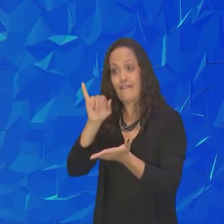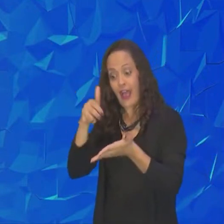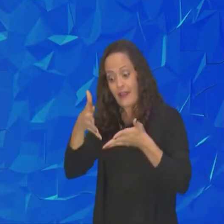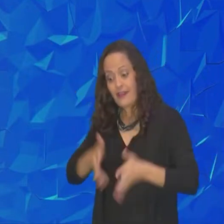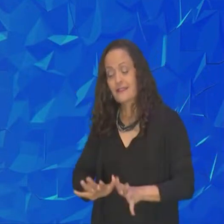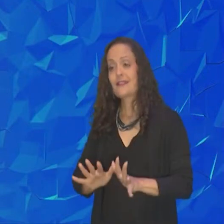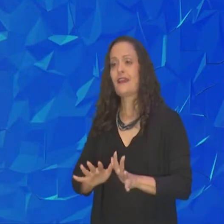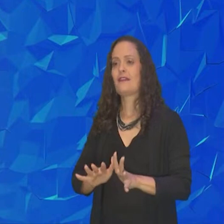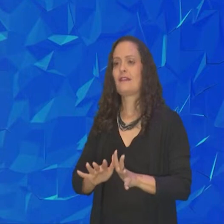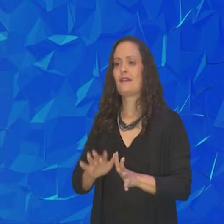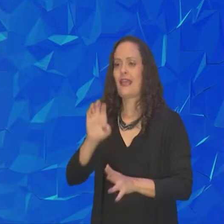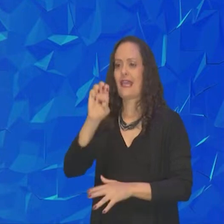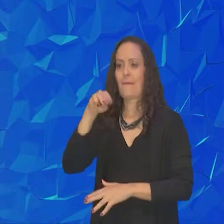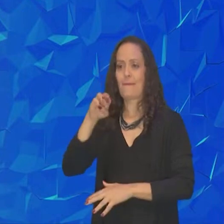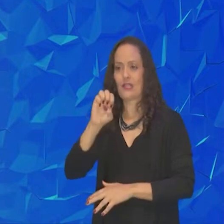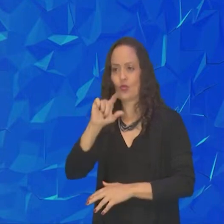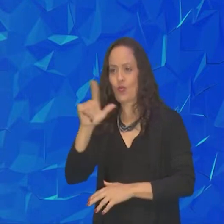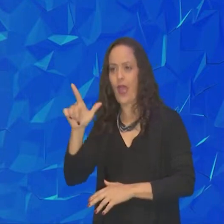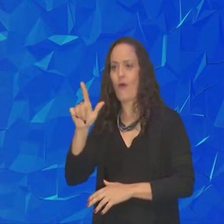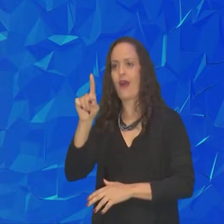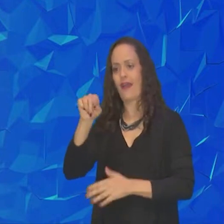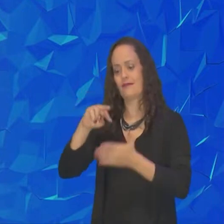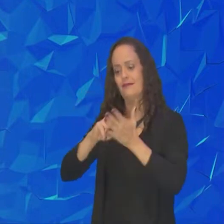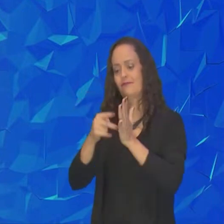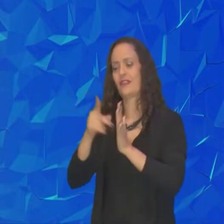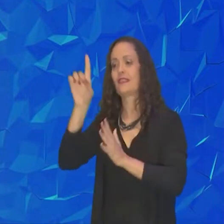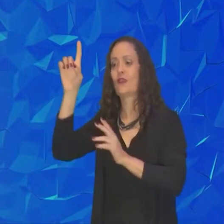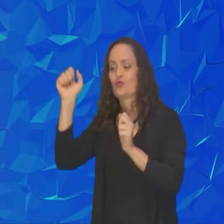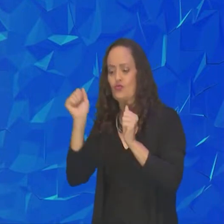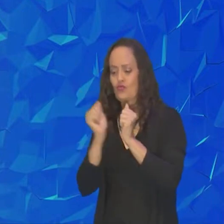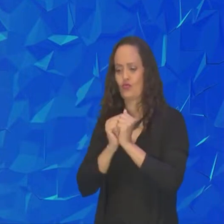Deus conosco. E ele então prossegue: